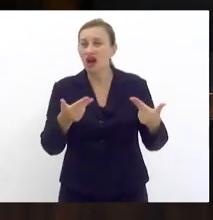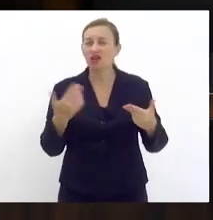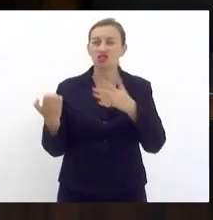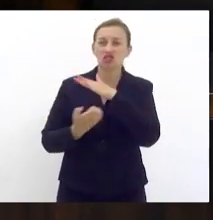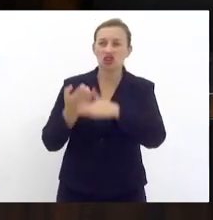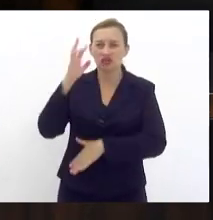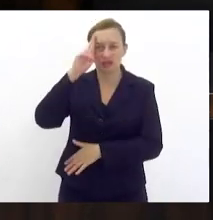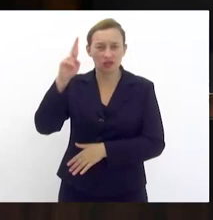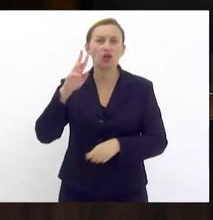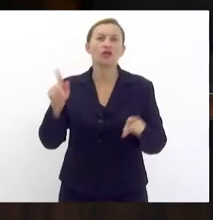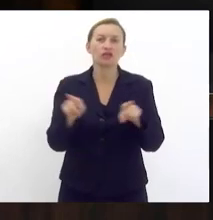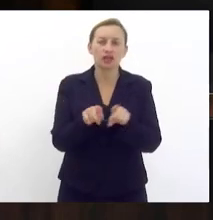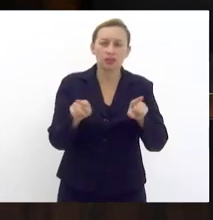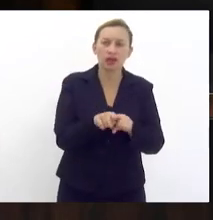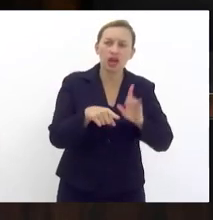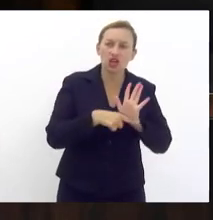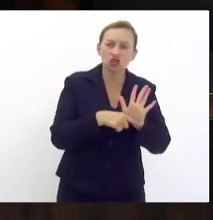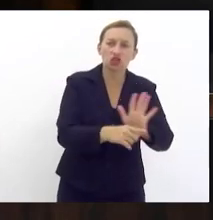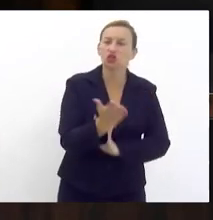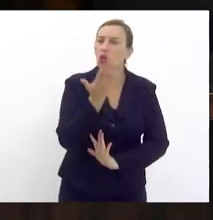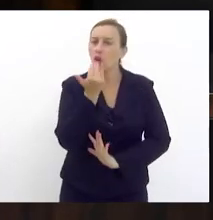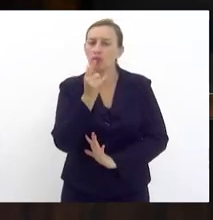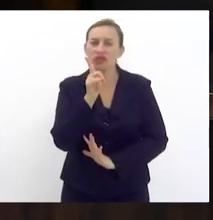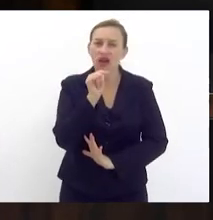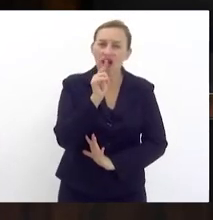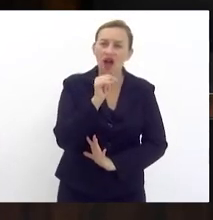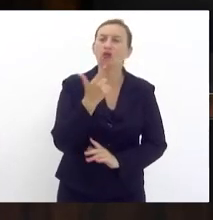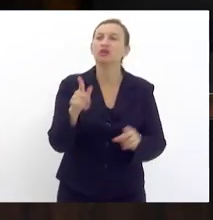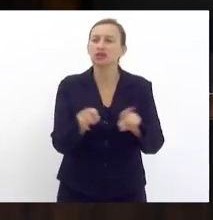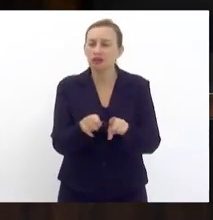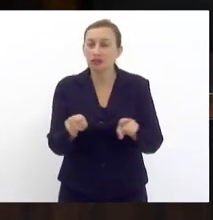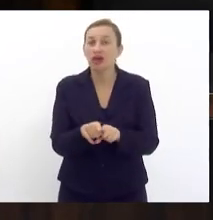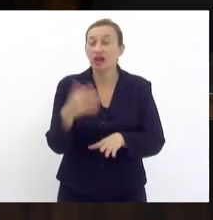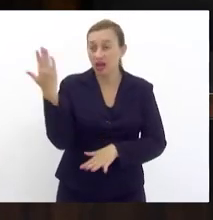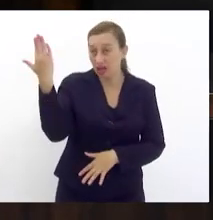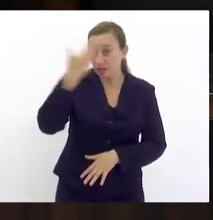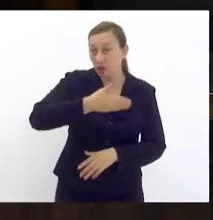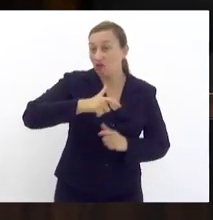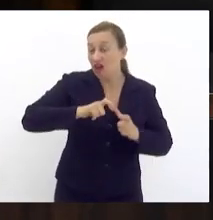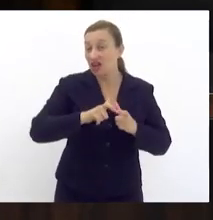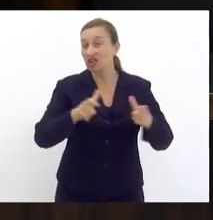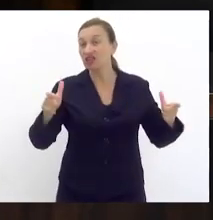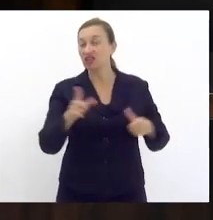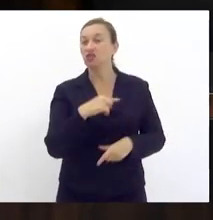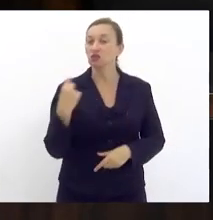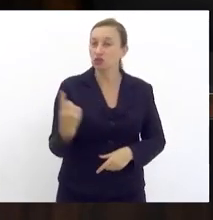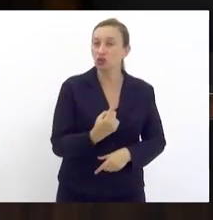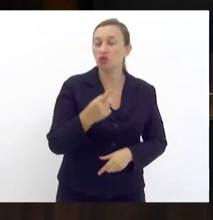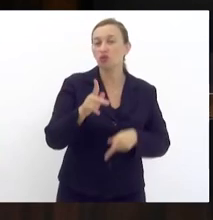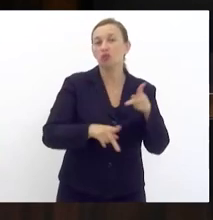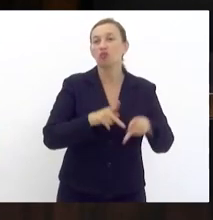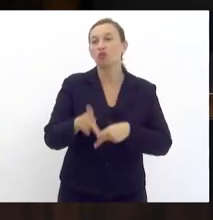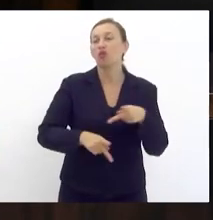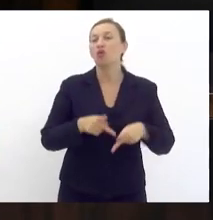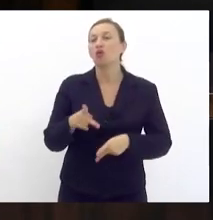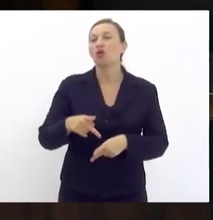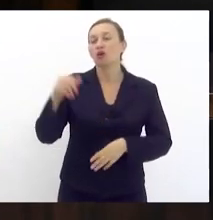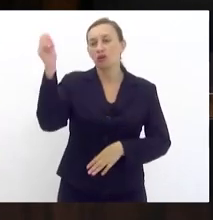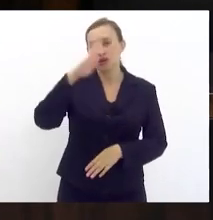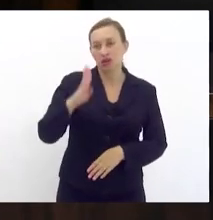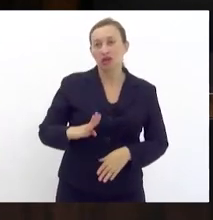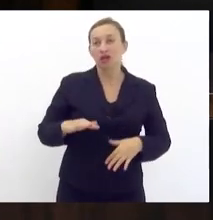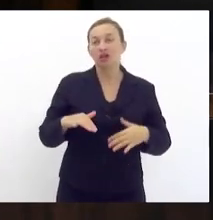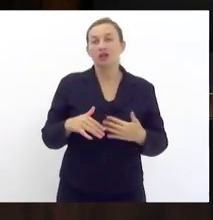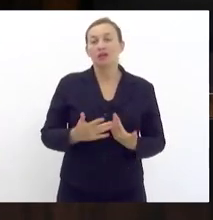também ajudaram através de alimento, através de água. É isso que prova a grandeza do nosso povo brasileiro, tá? E